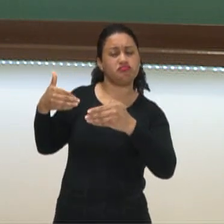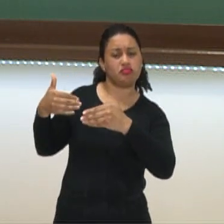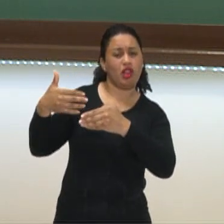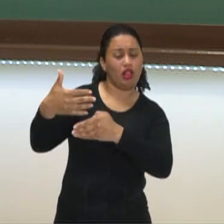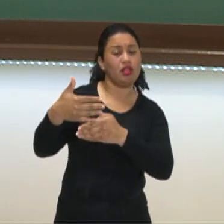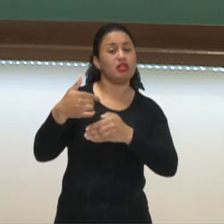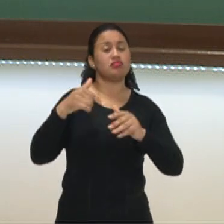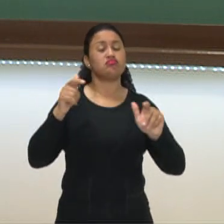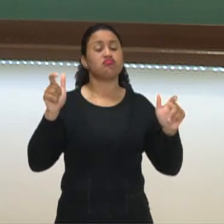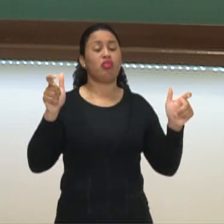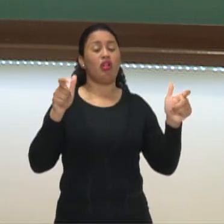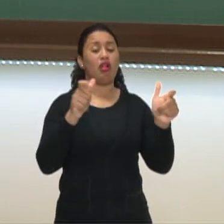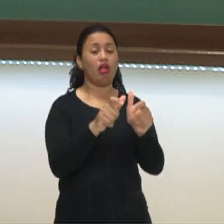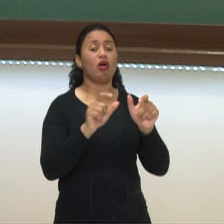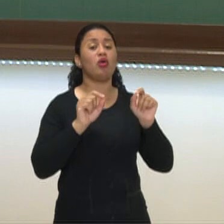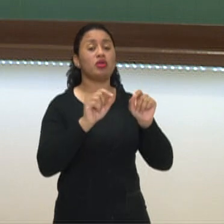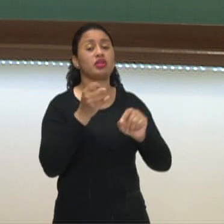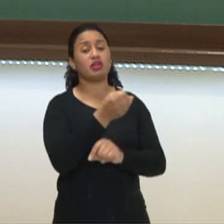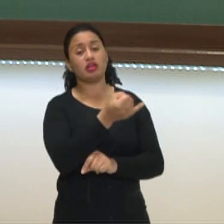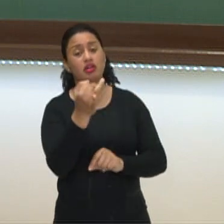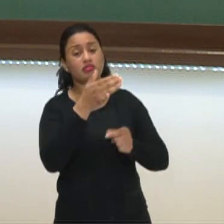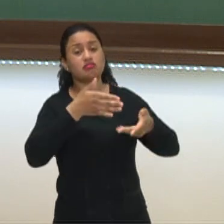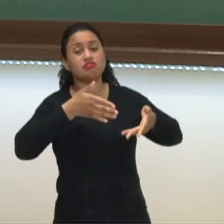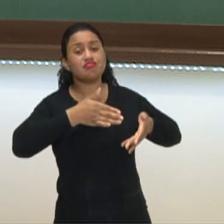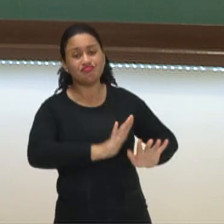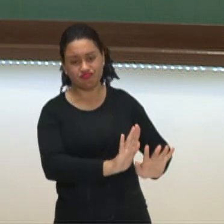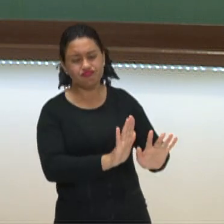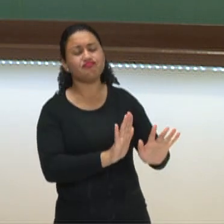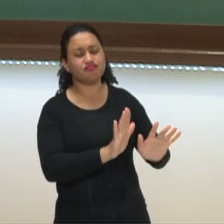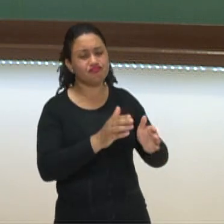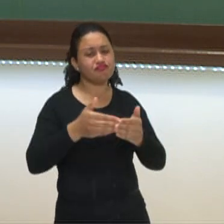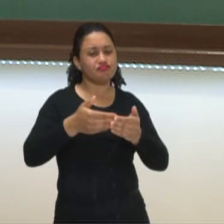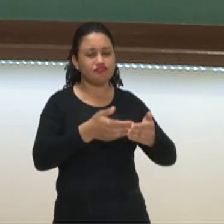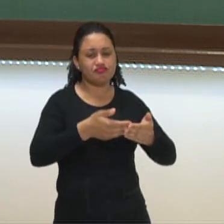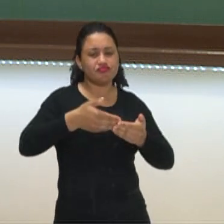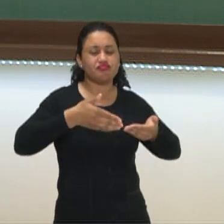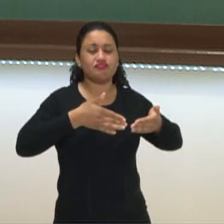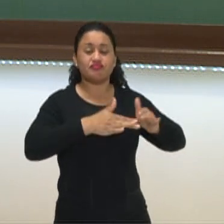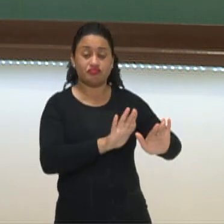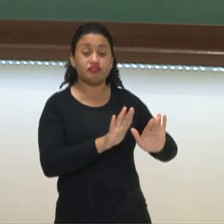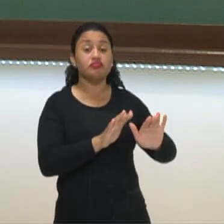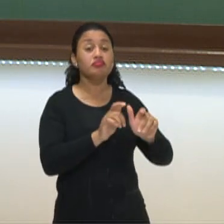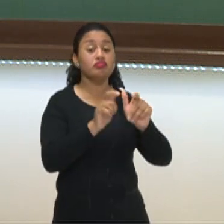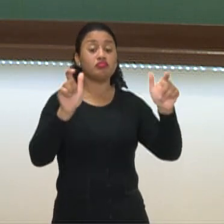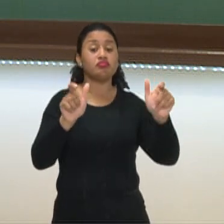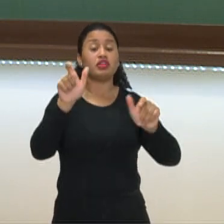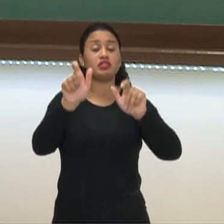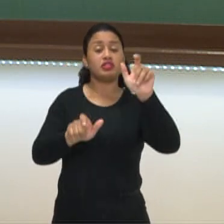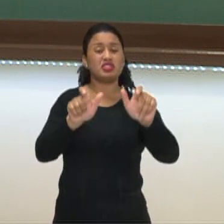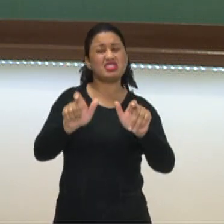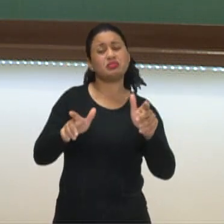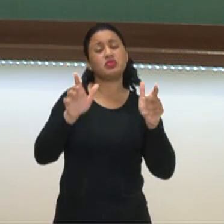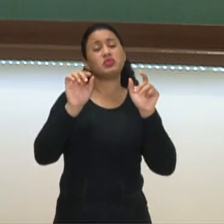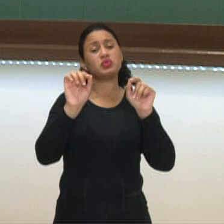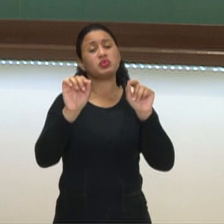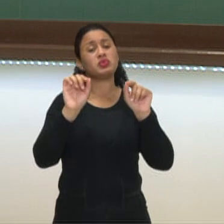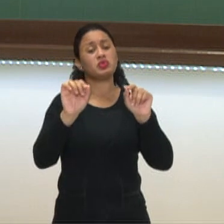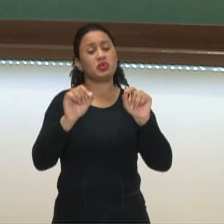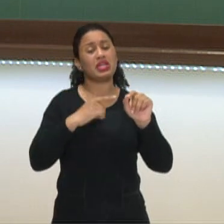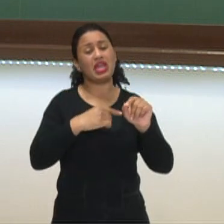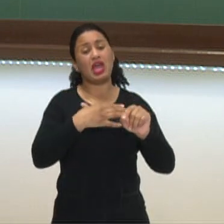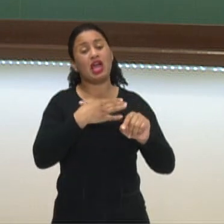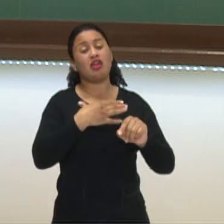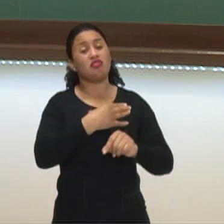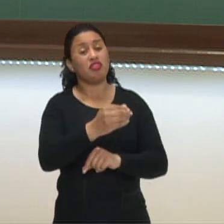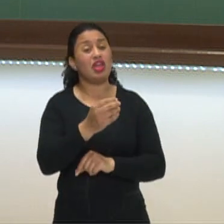um decréscimo no número de natalidade, na taxa de natalidade. A maior parte das pessoas buscam cada vez ter